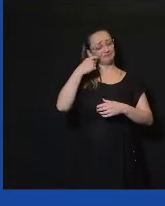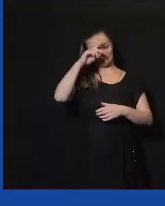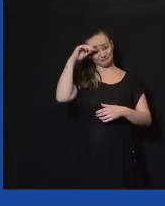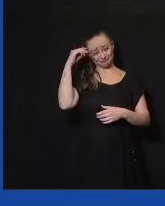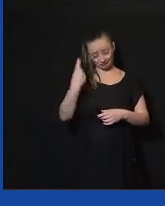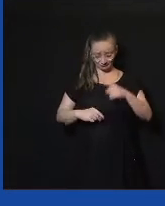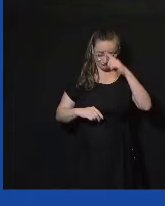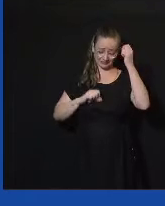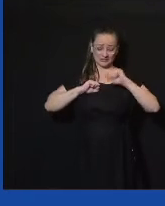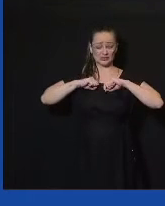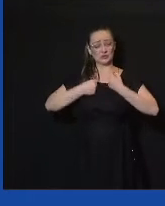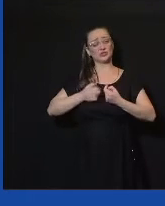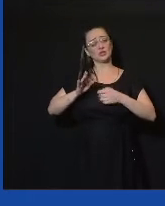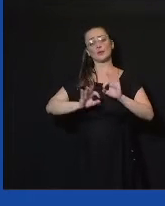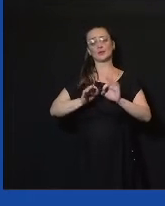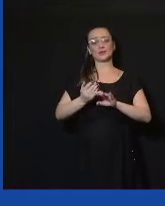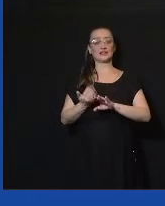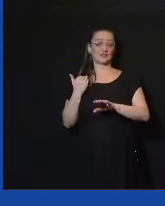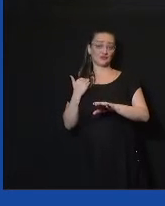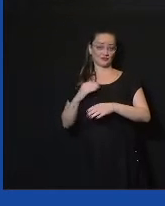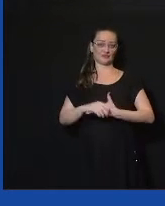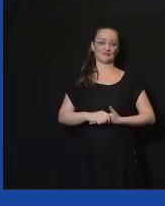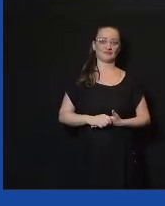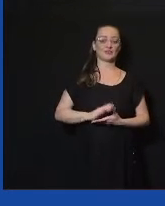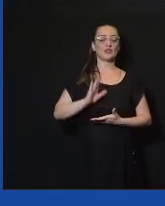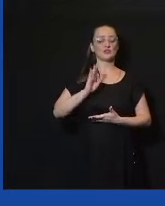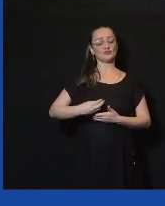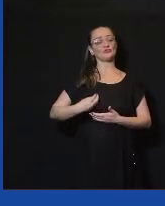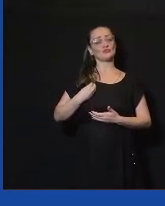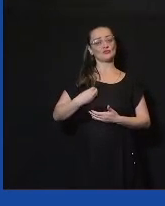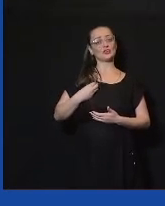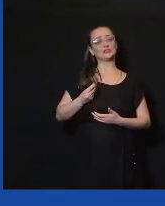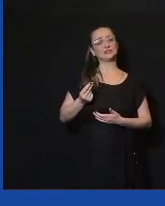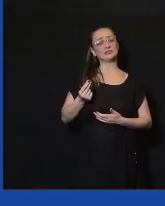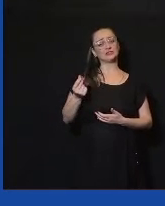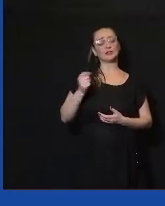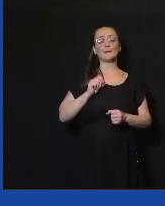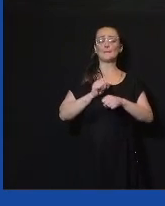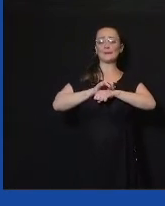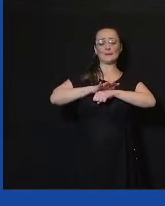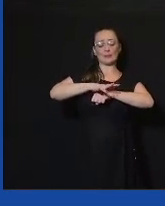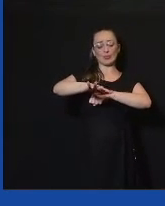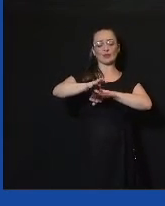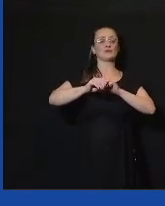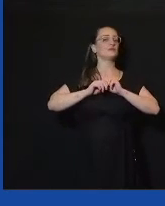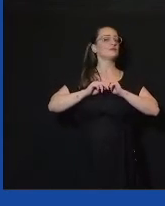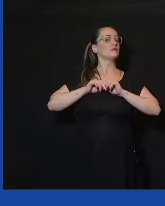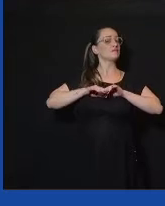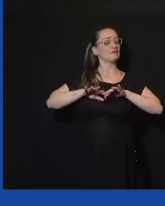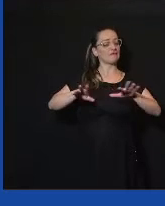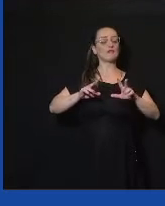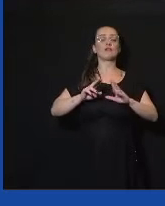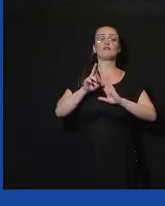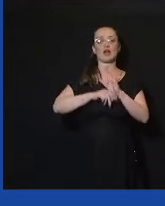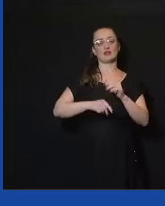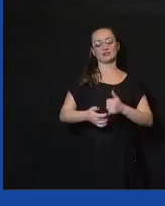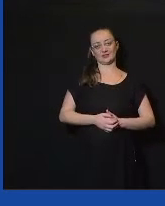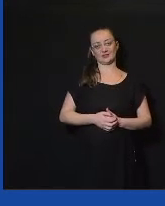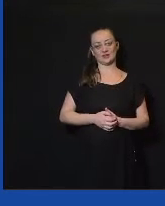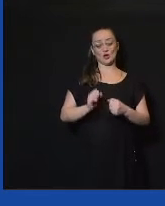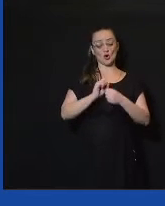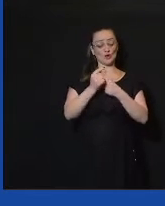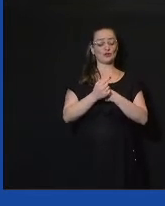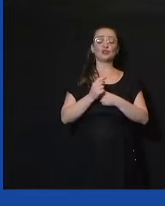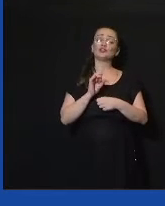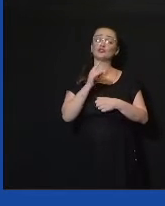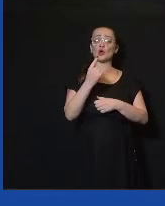para conseguir se organizar antes disso. Eles já vivenciam várias pandemias antes do Covid. O Covid é mais uma que o periférico